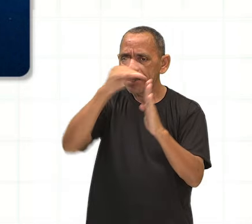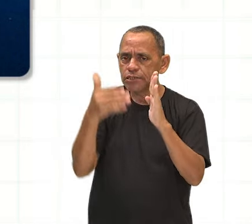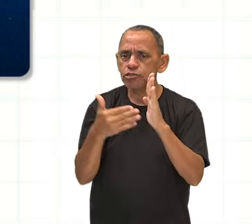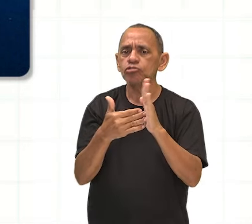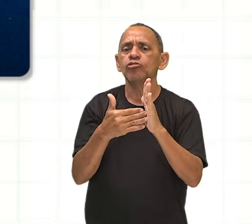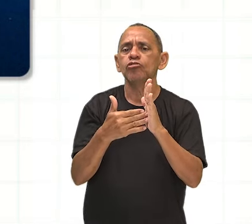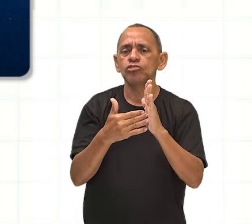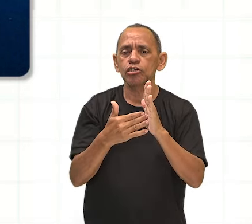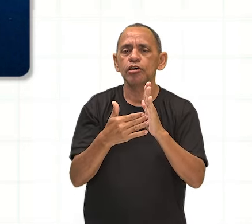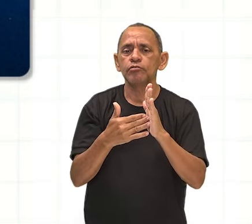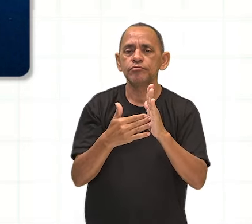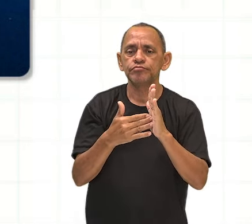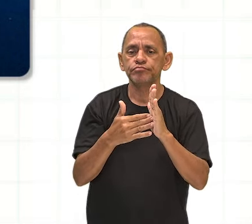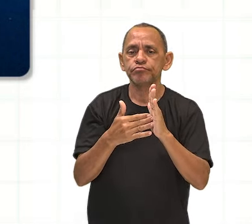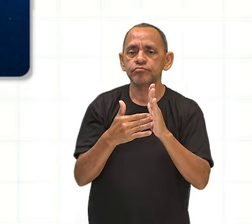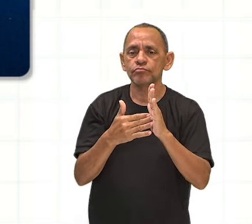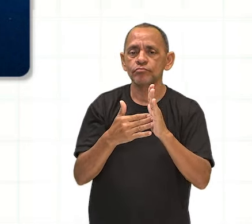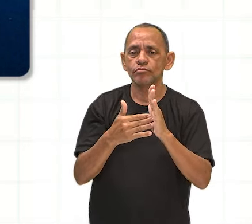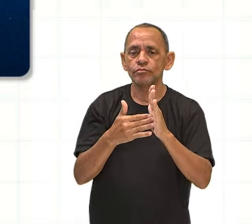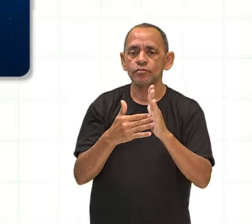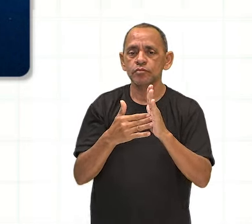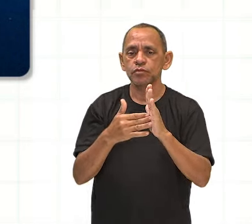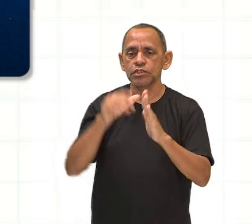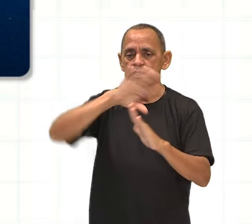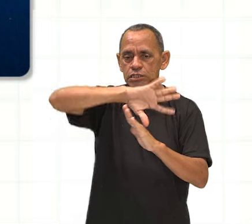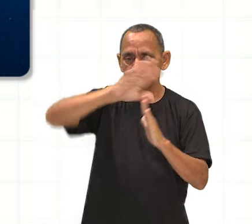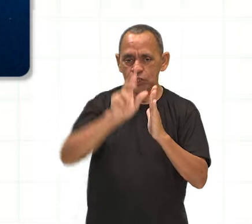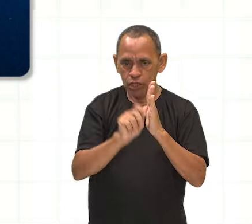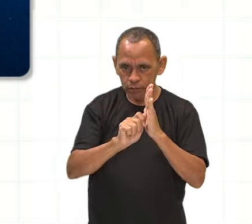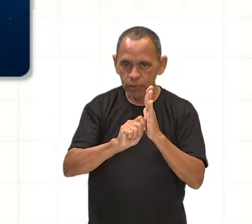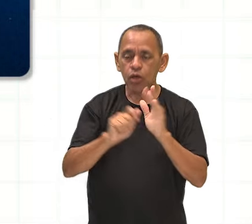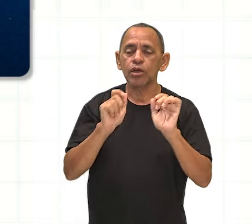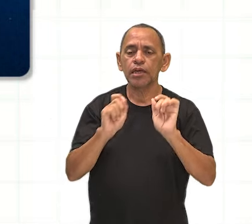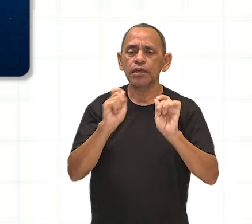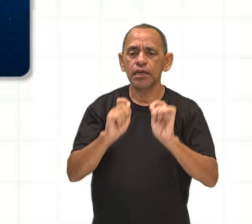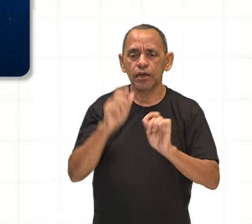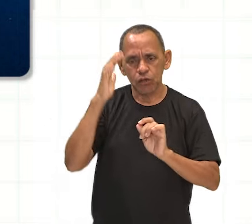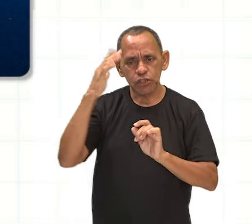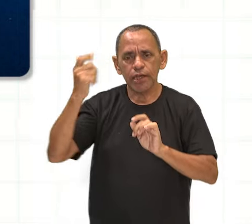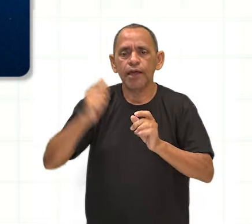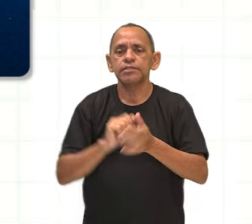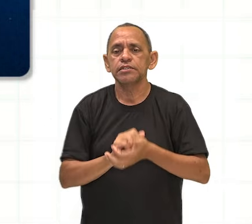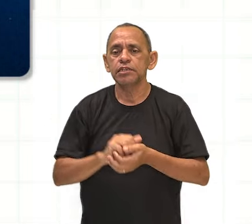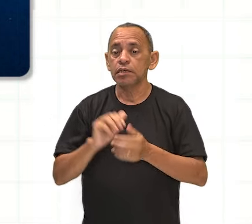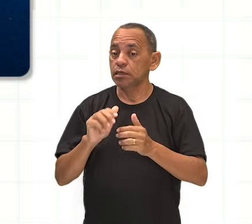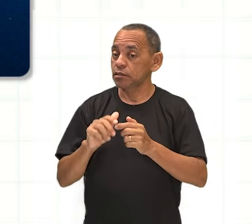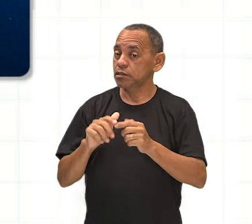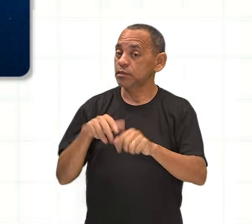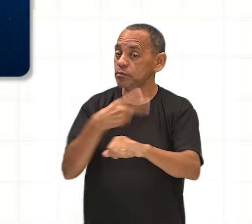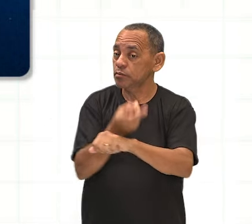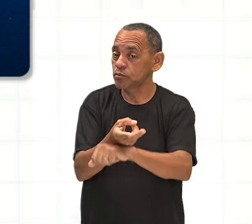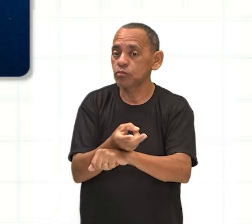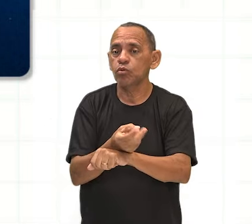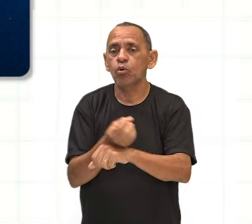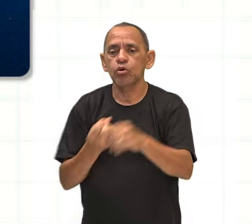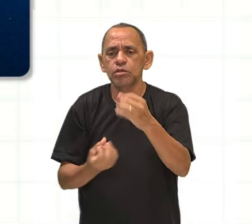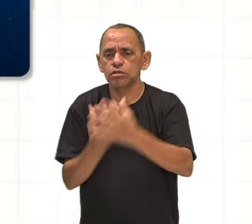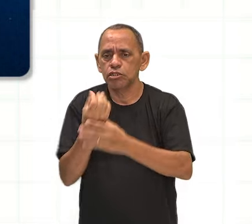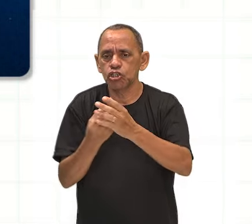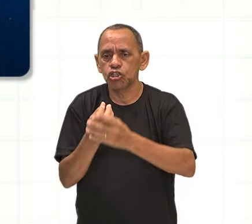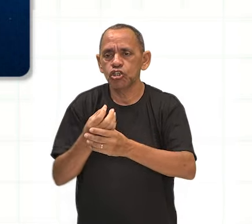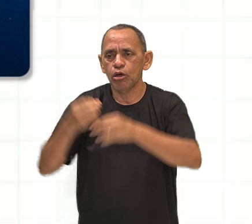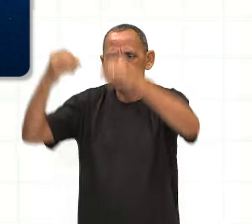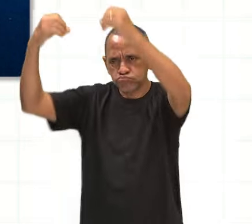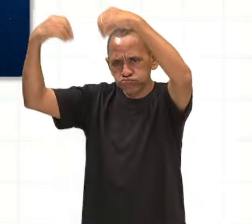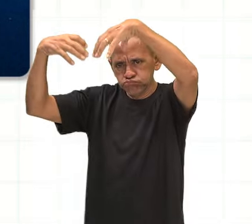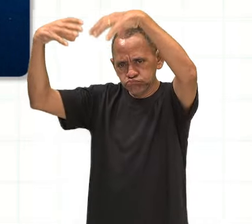aí tropicais, eles vão ser aquecidos e posteriormente vai ser formadas chuvas. Essas